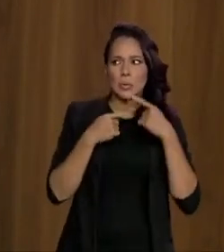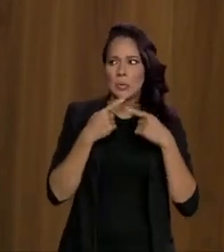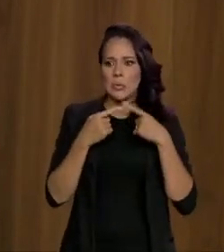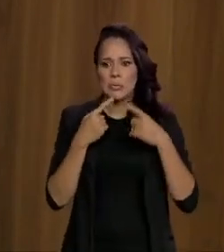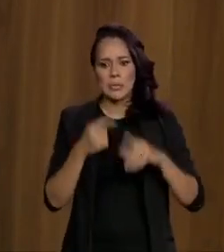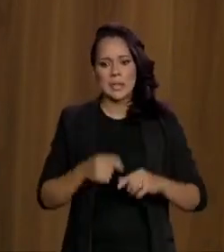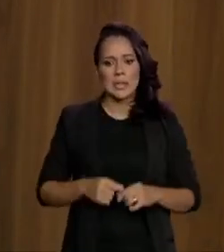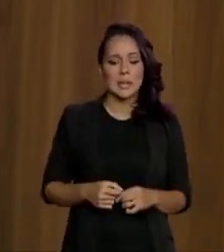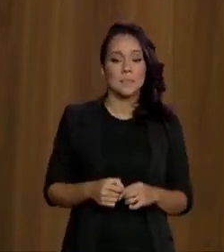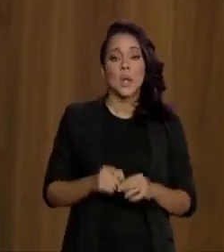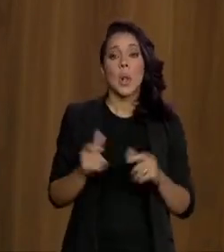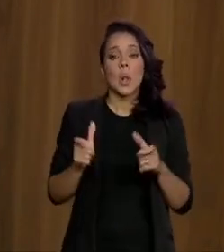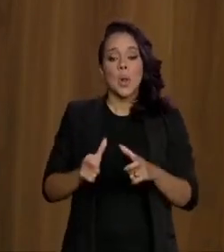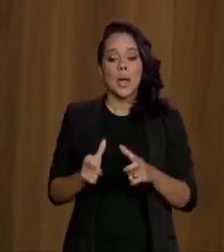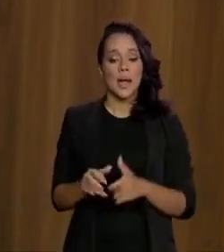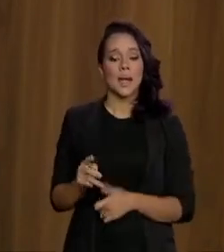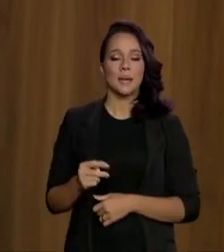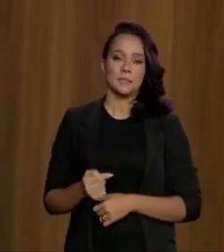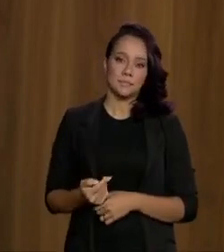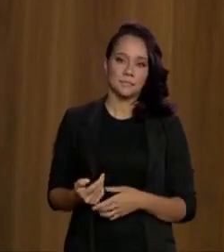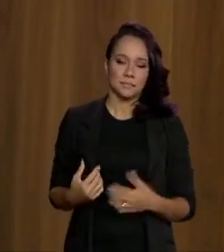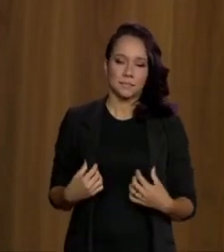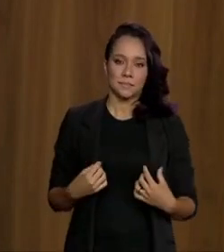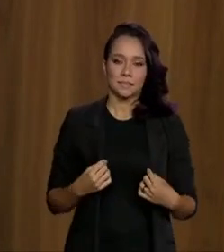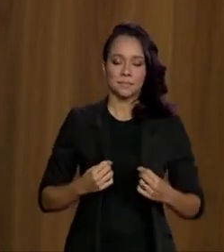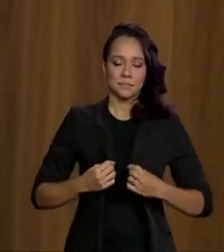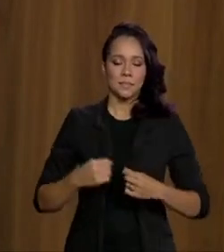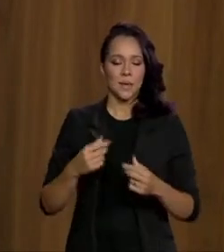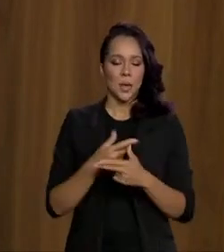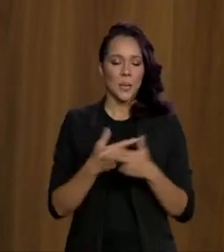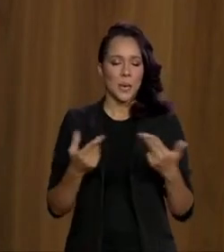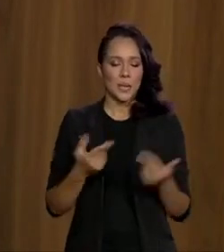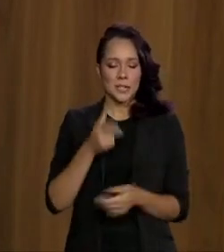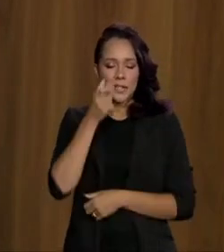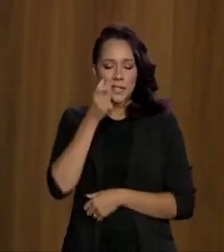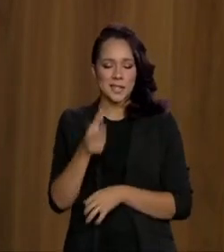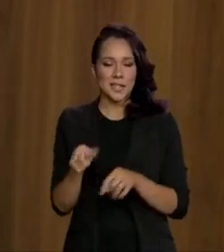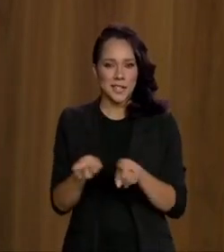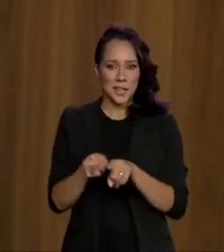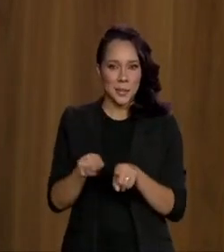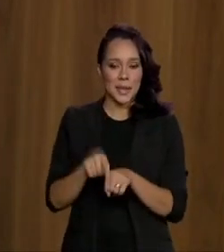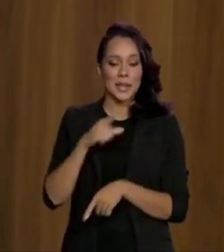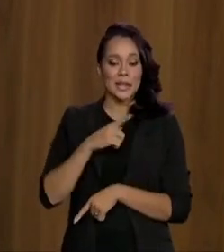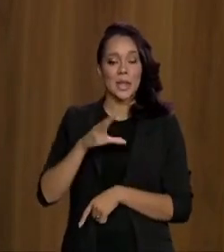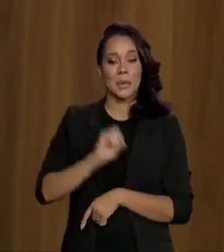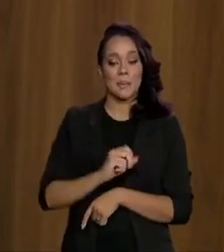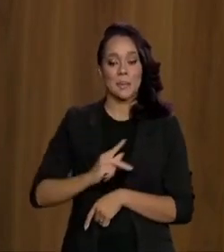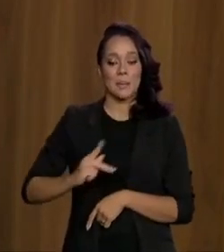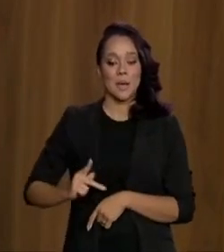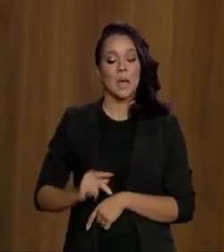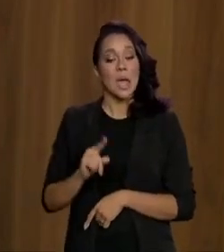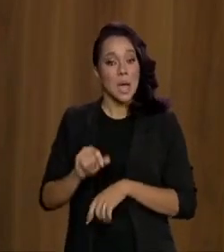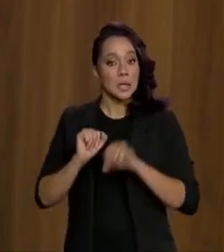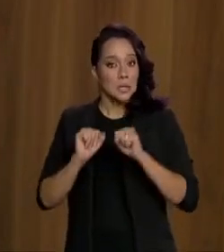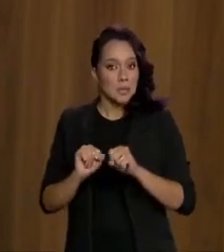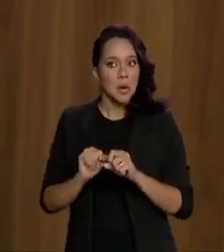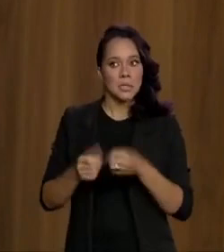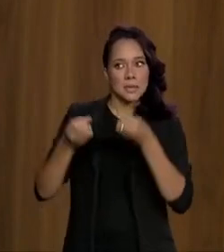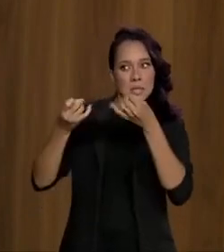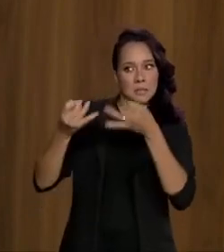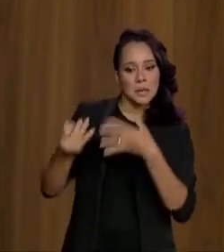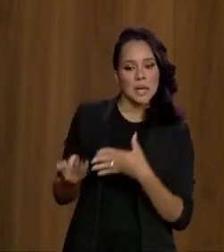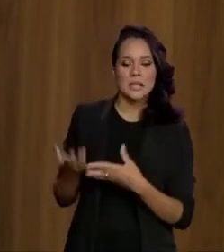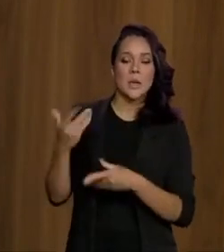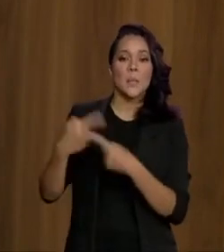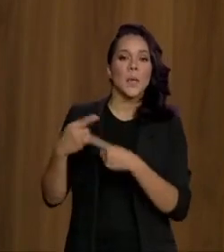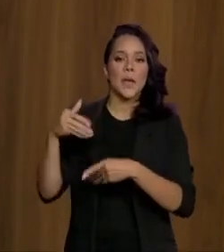dúvida, zona eleitoral. E uma coisa bem interessante também que tem nesse aplicativo é que você pode fazer a sua justificativa